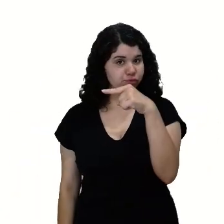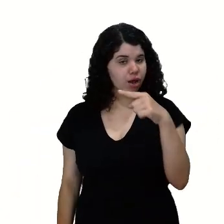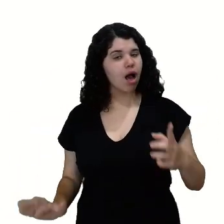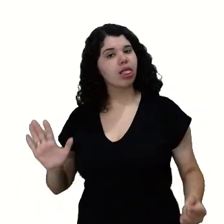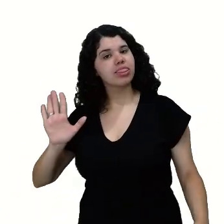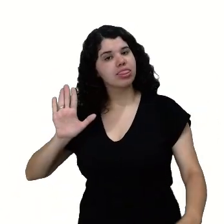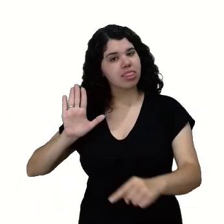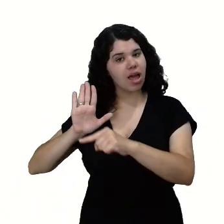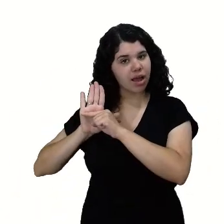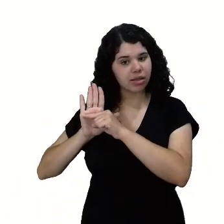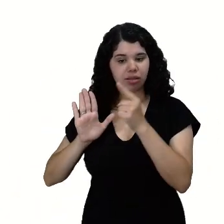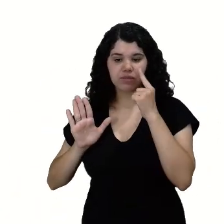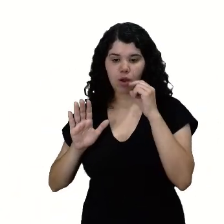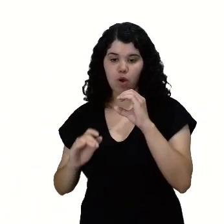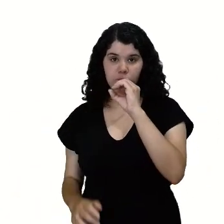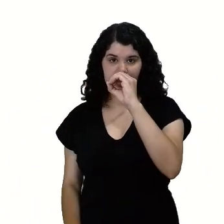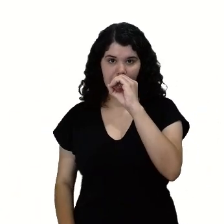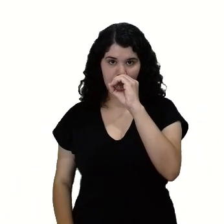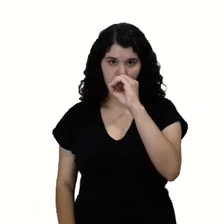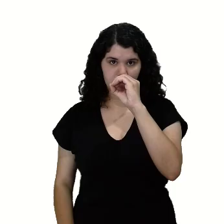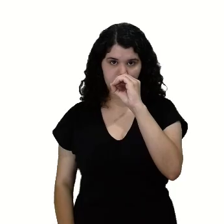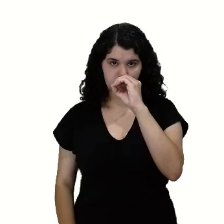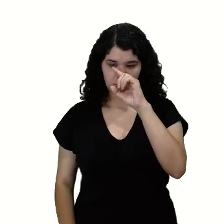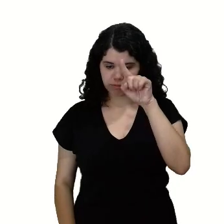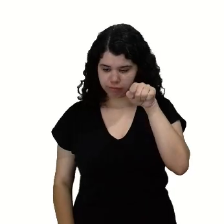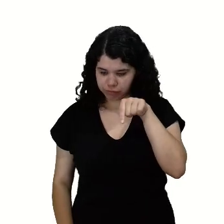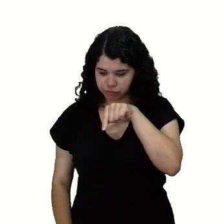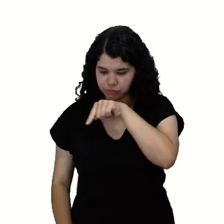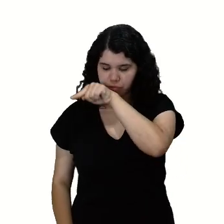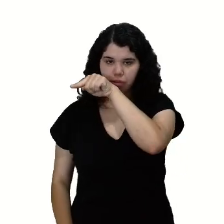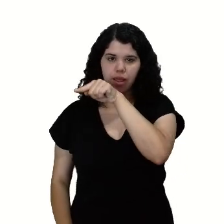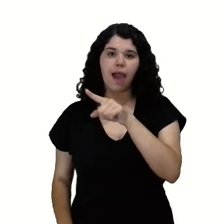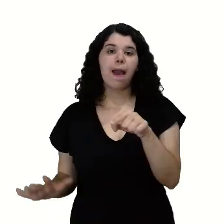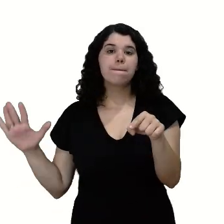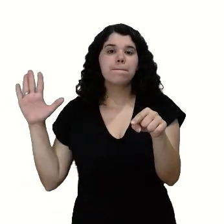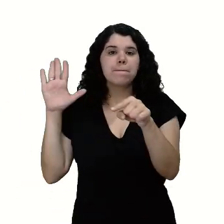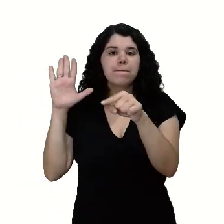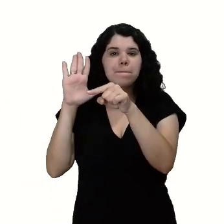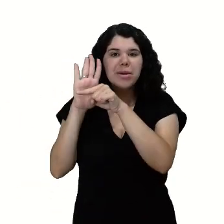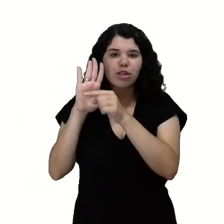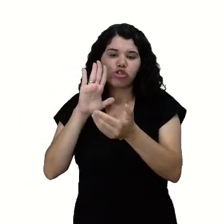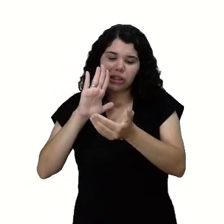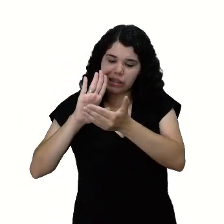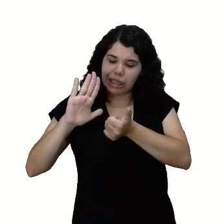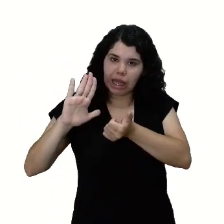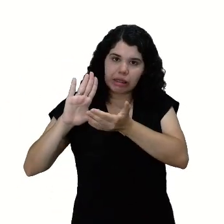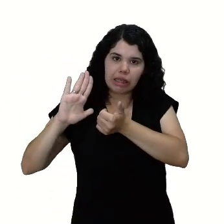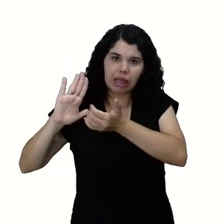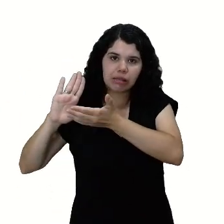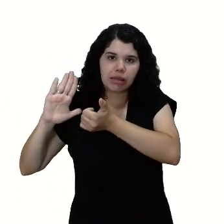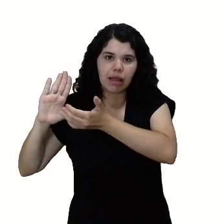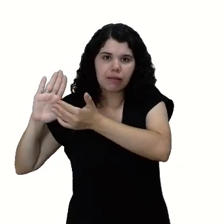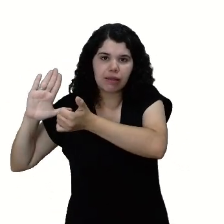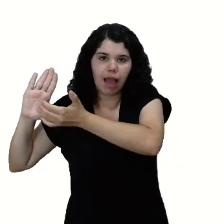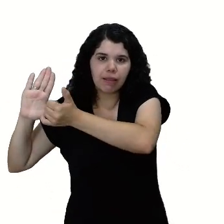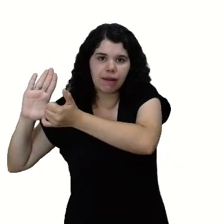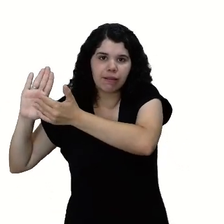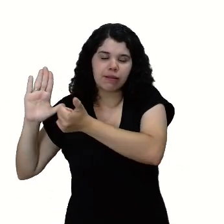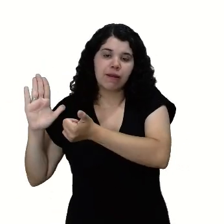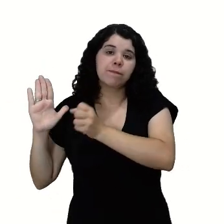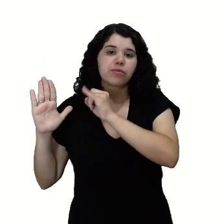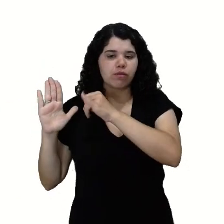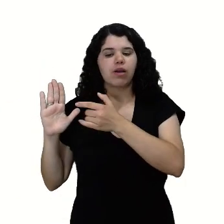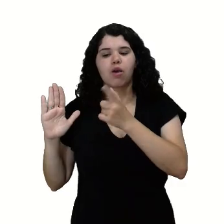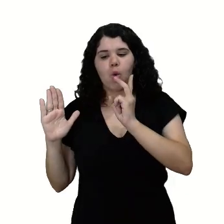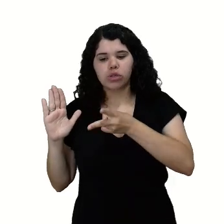negativos. Então, ó, do 0 para o próximo ponto, indo para a esquerda, eu vou retirando 1. E se eu seguir o mesmo